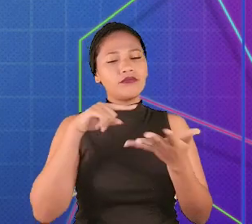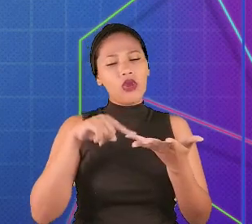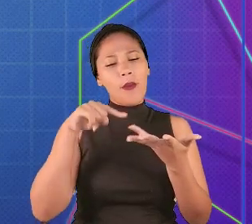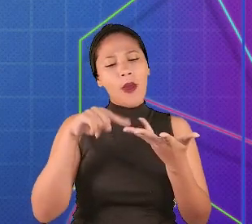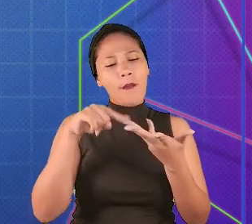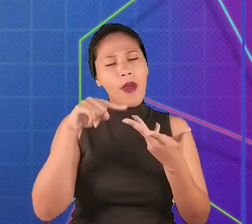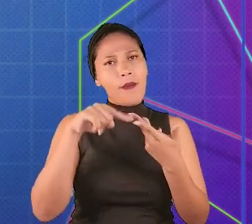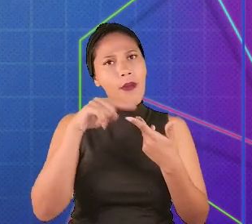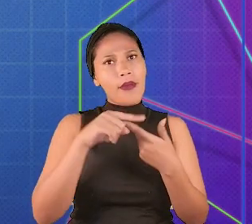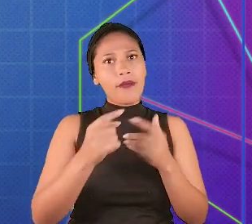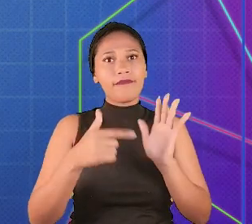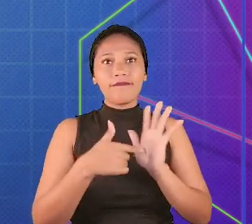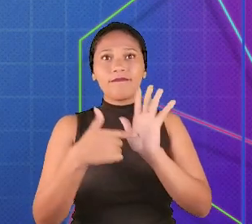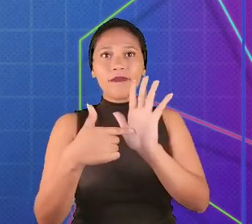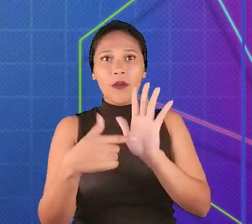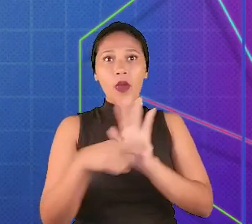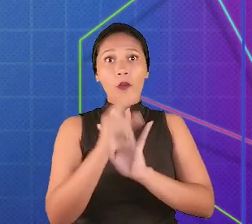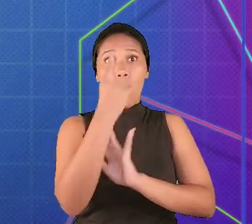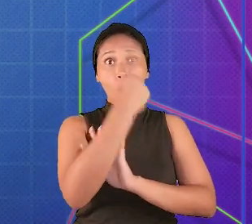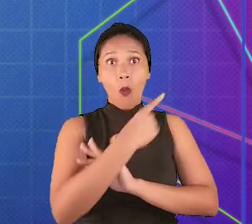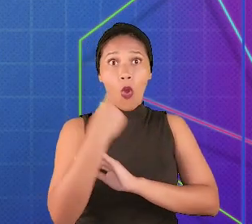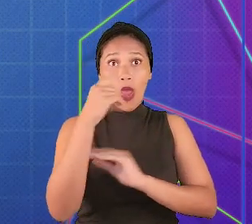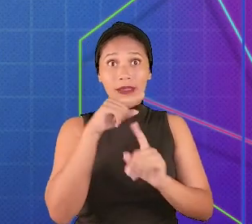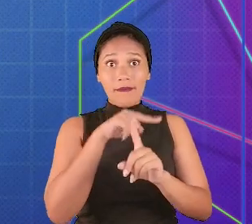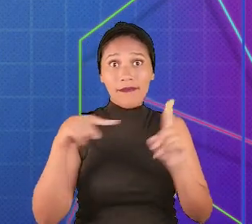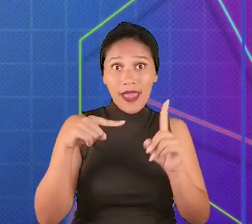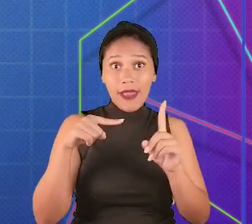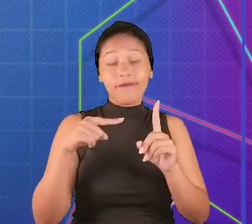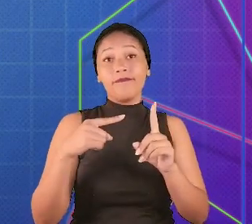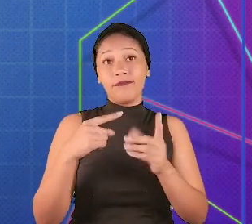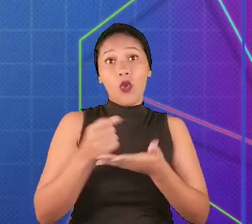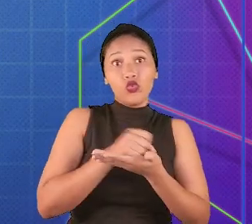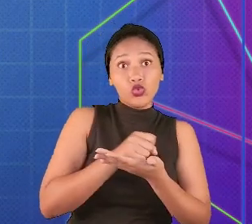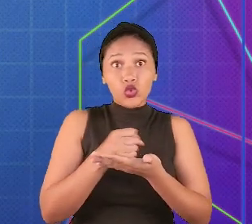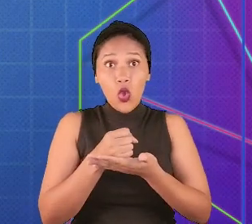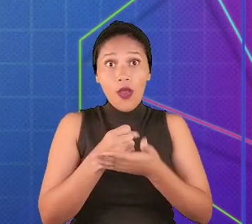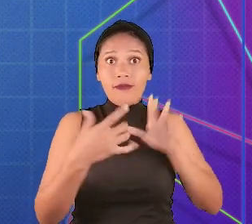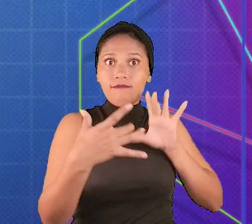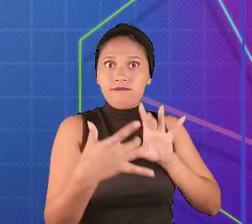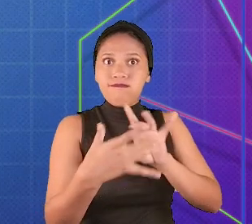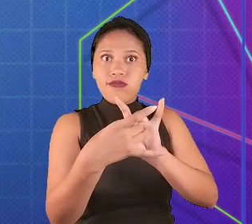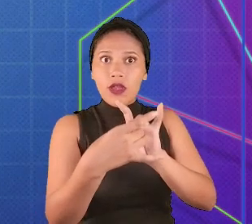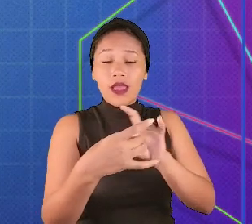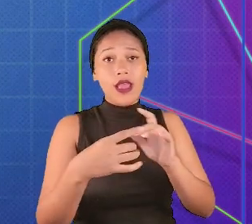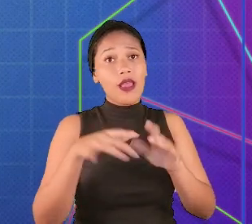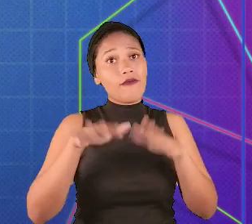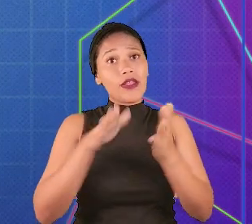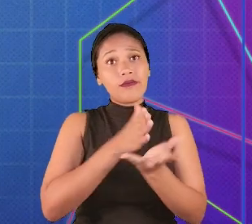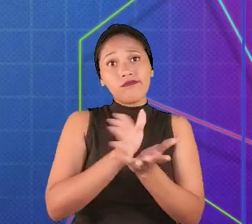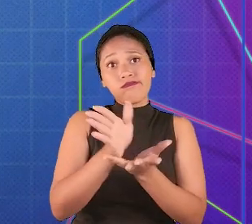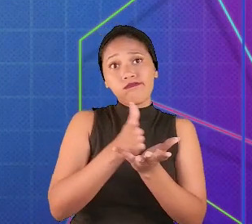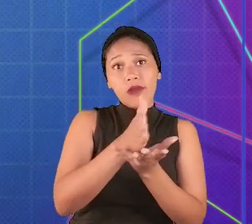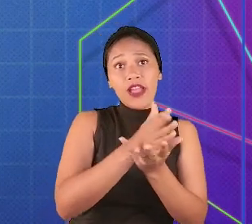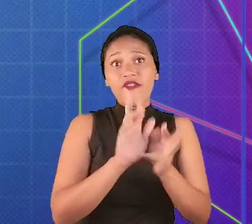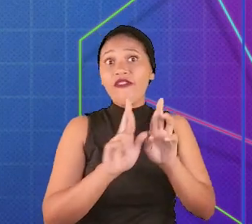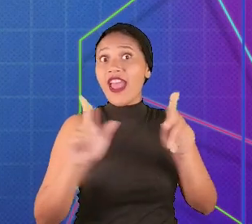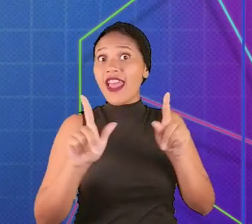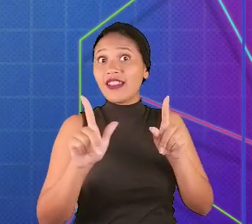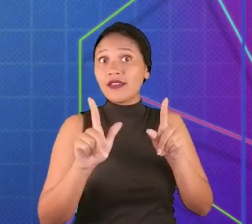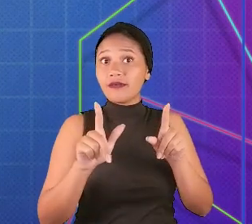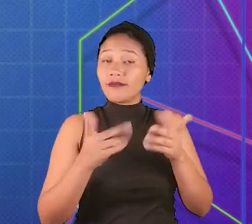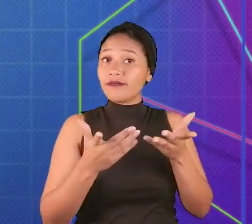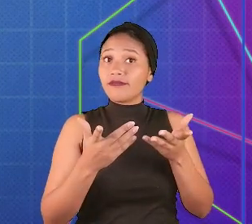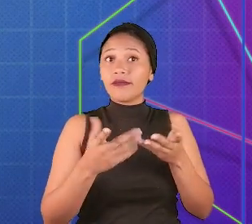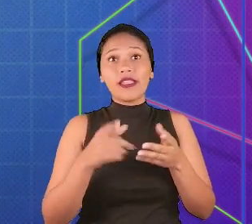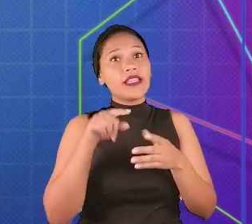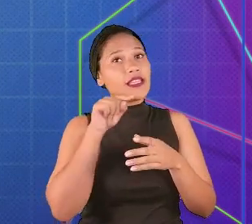ter toda a sua narrativa apresentada dentro de 1 hora e meia, o nosso jogo terá interação com o público, que pode levar a caminhos diferentes da história e